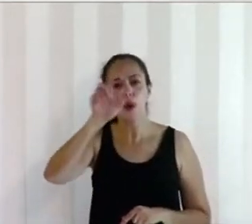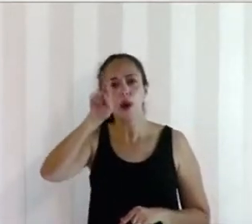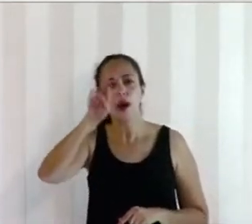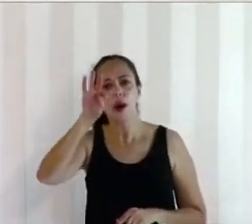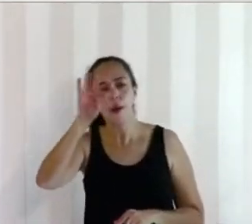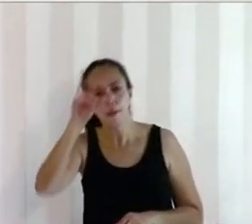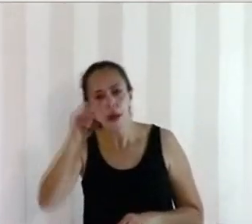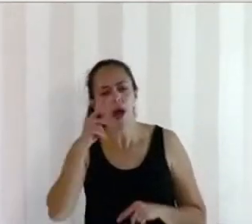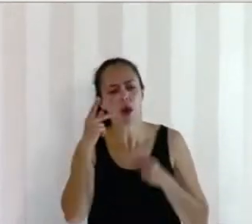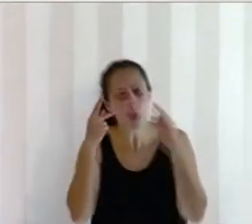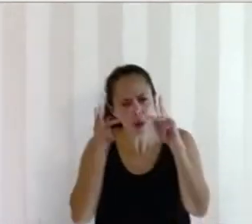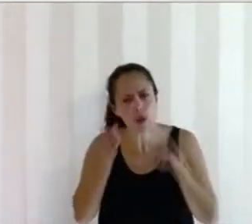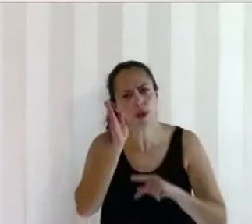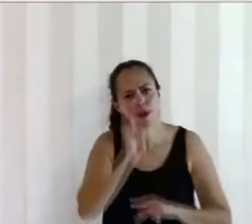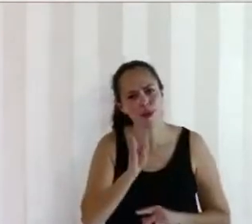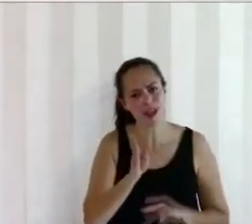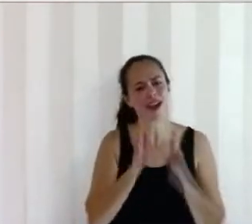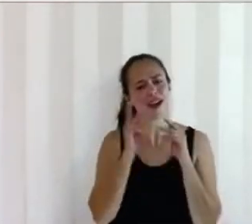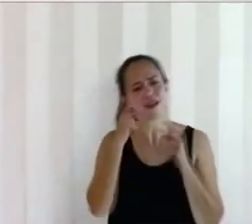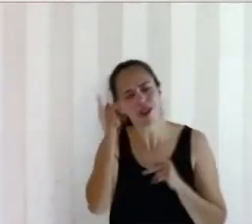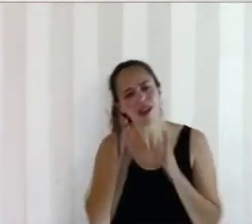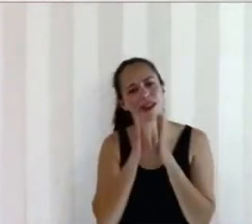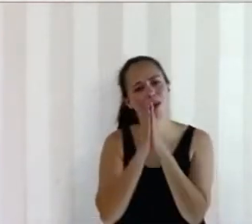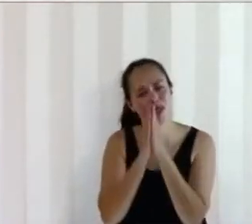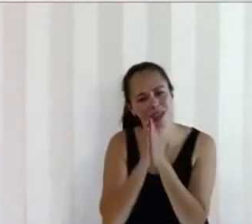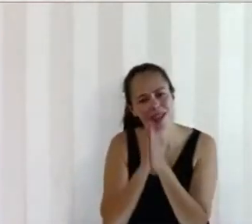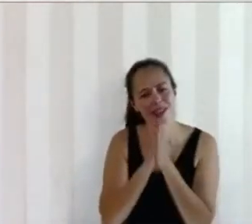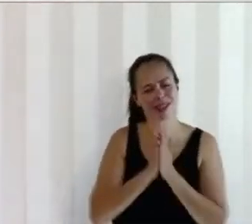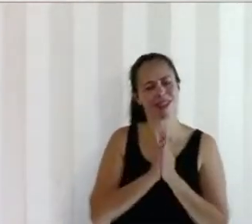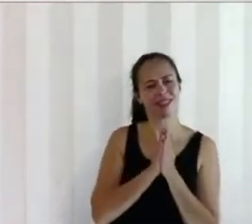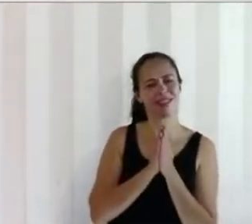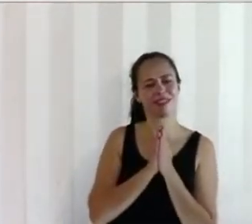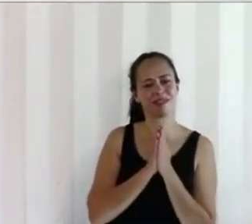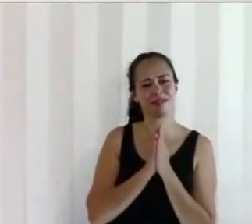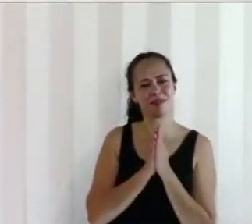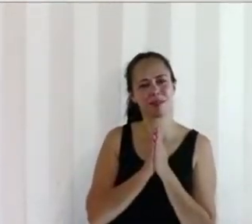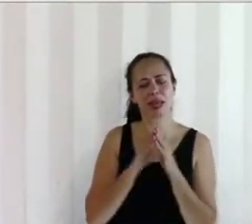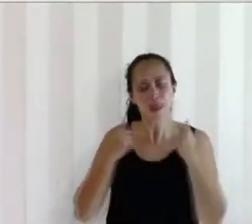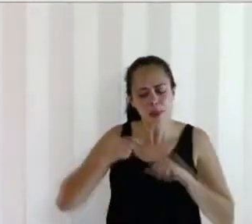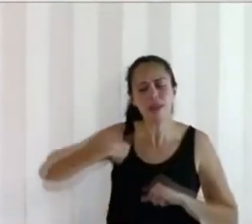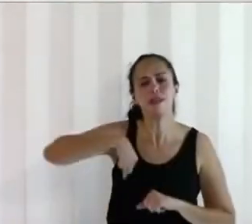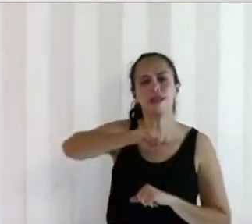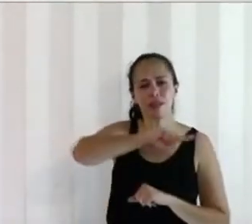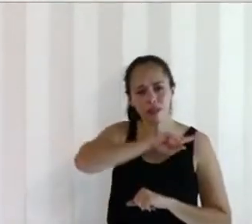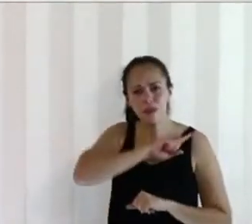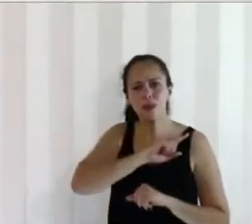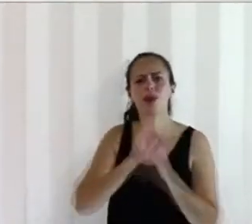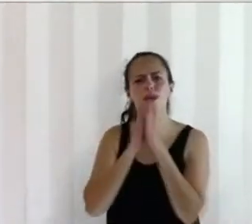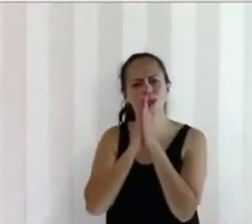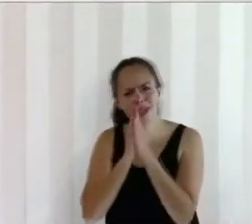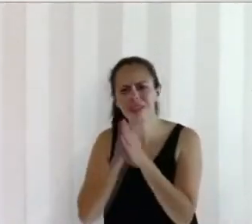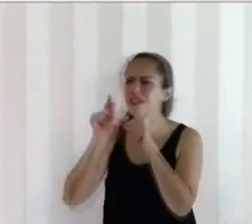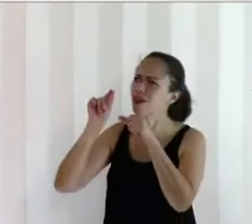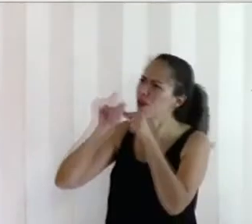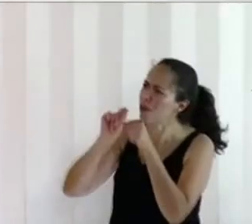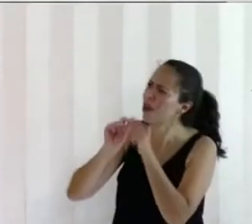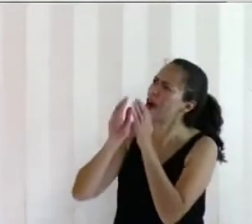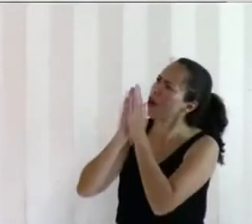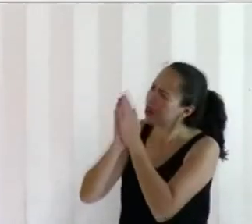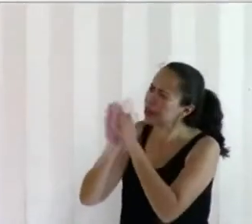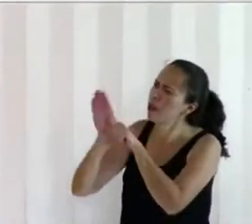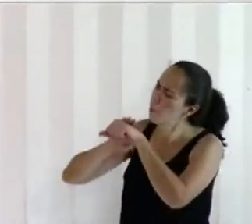oração. E ouvimos hoje essa mensagem, e vamos continuar sem ter a hora de oração. Já